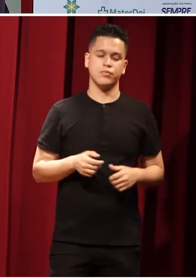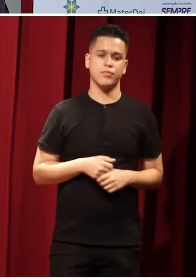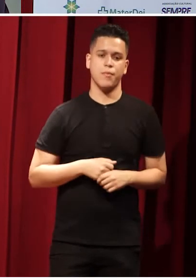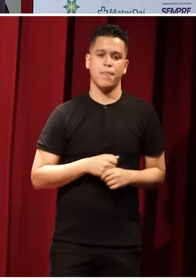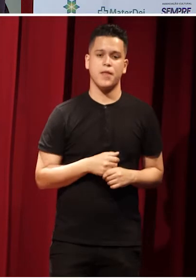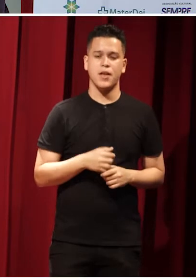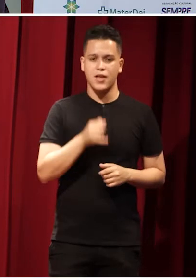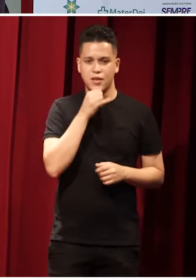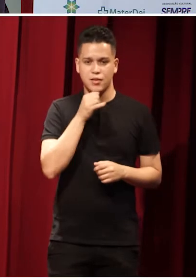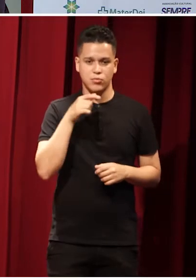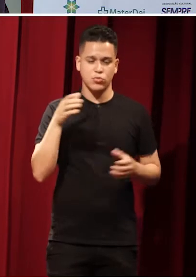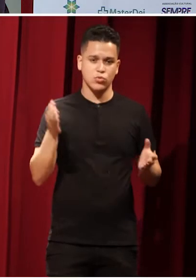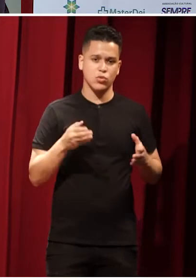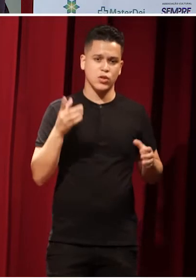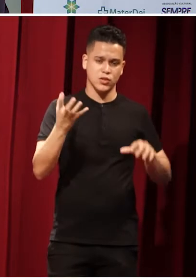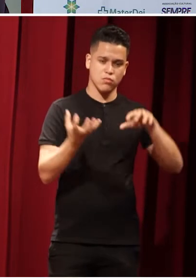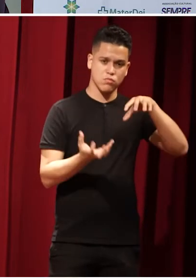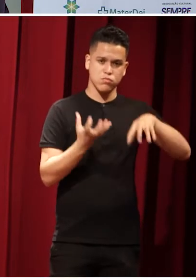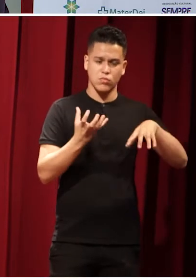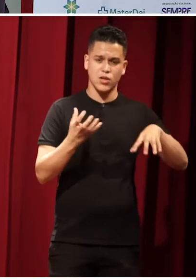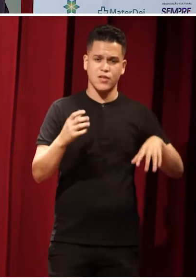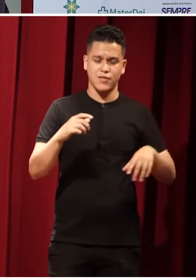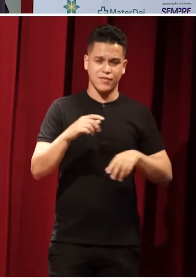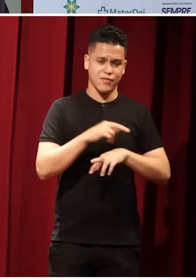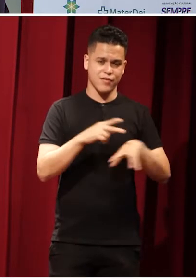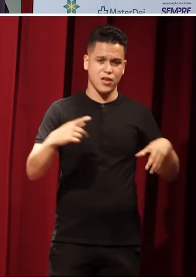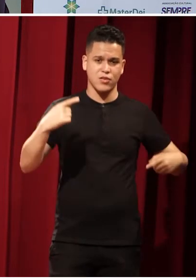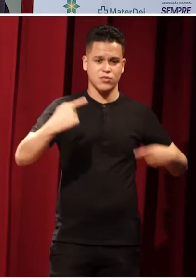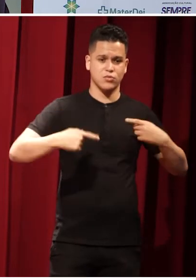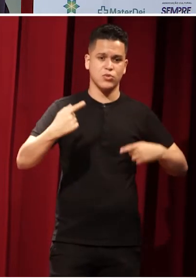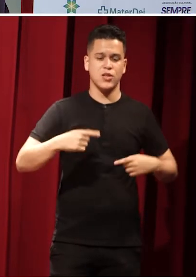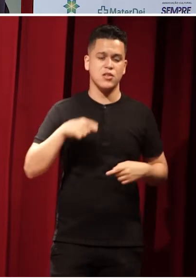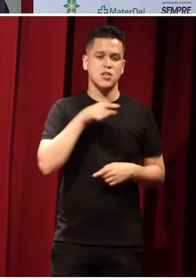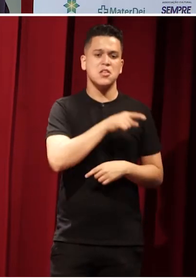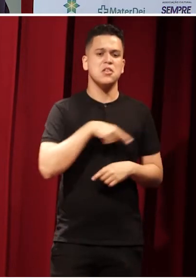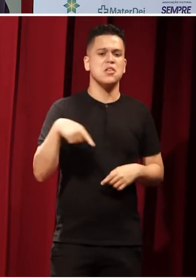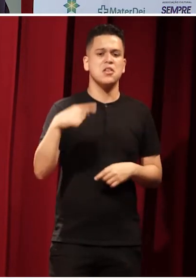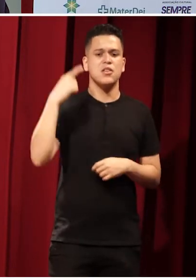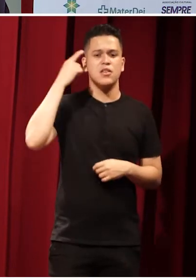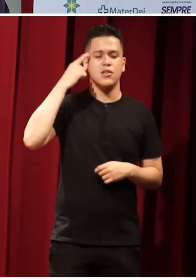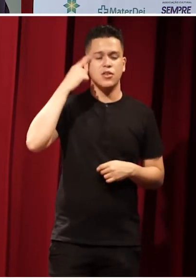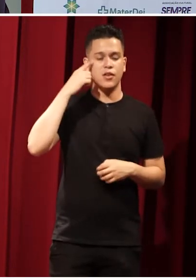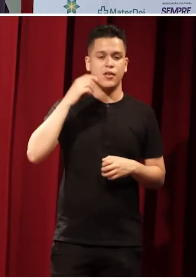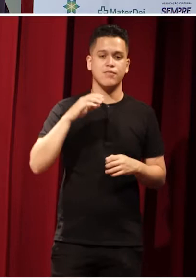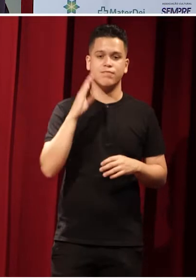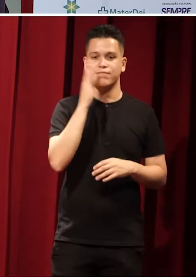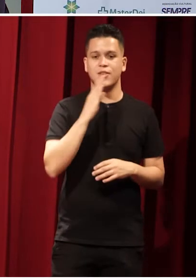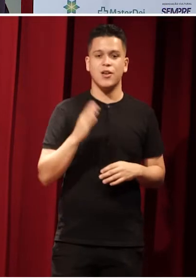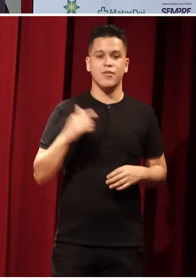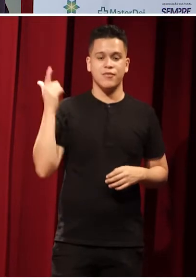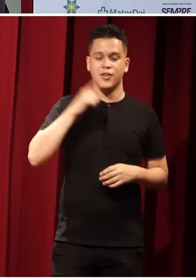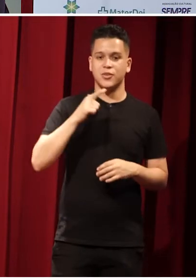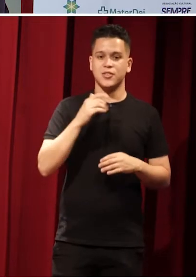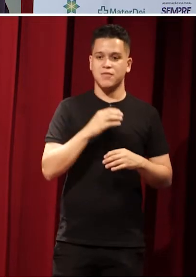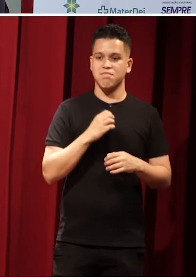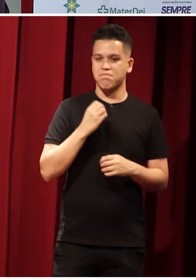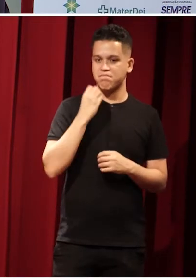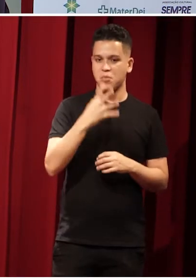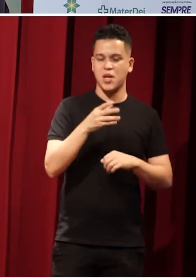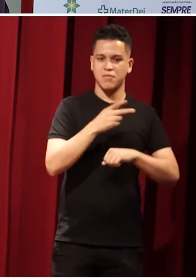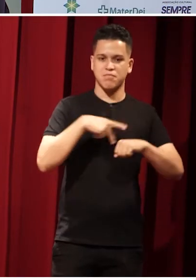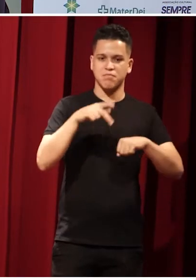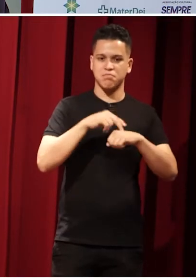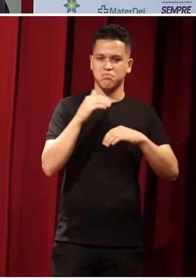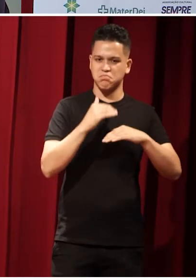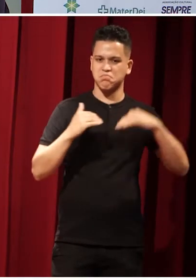por homens que acham que o Brasil vai se afirmar no cenário internacional oferecendo